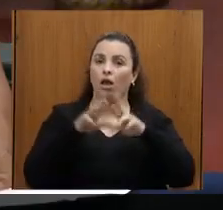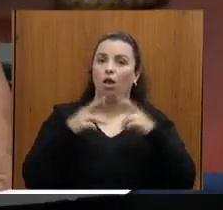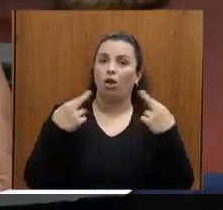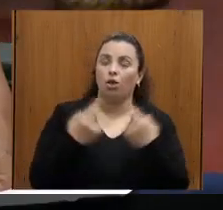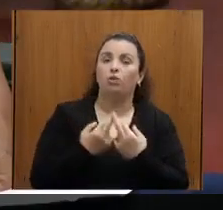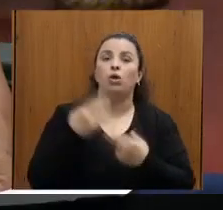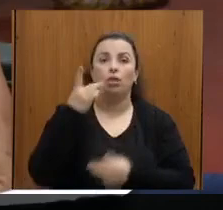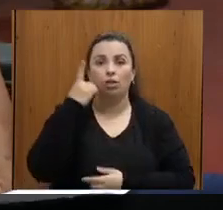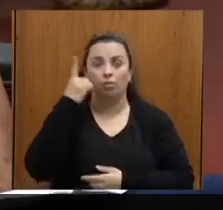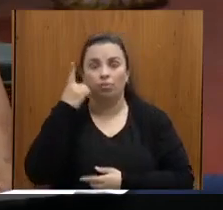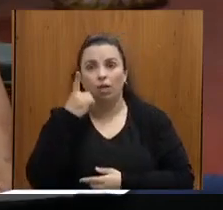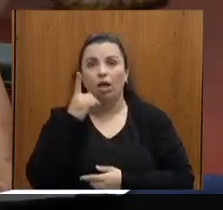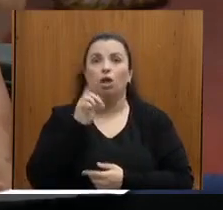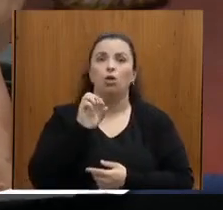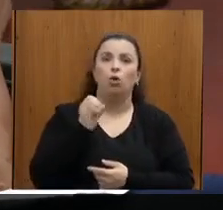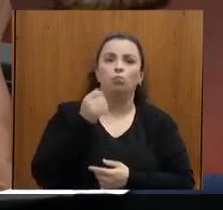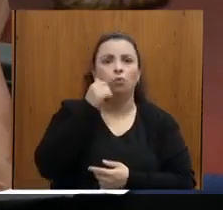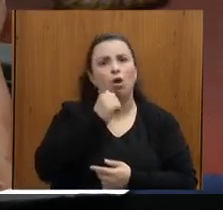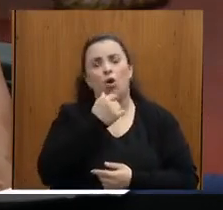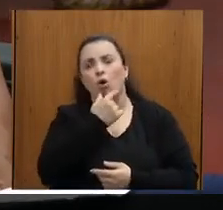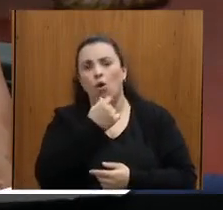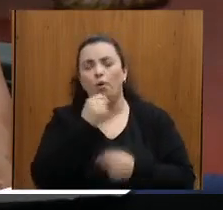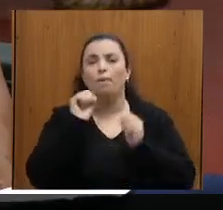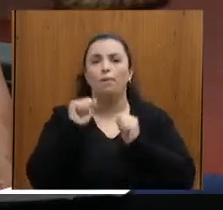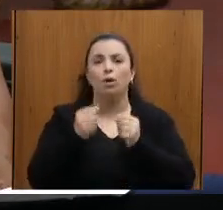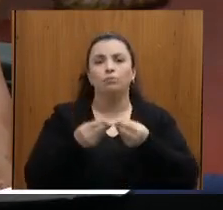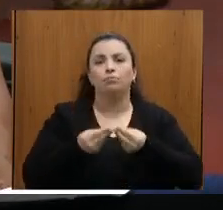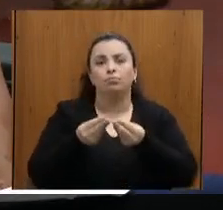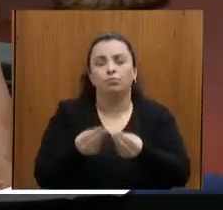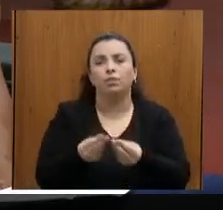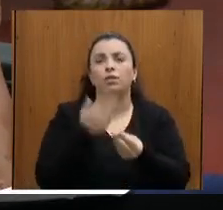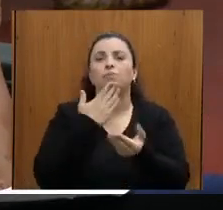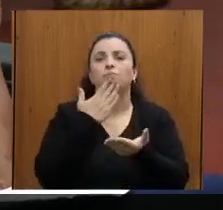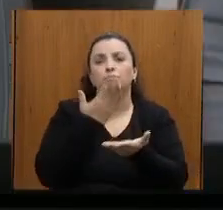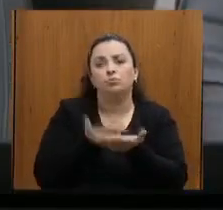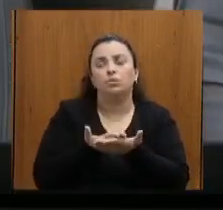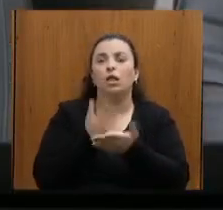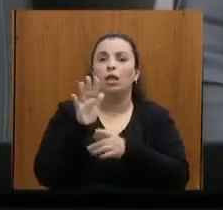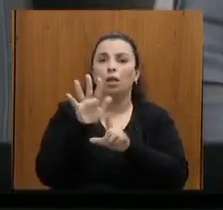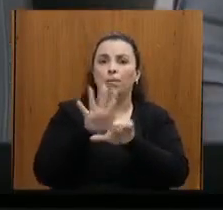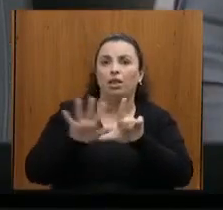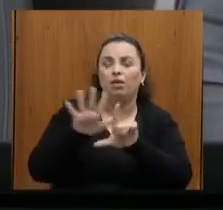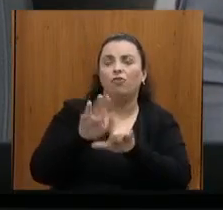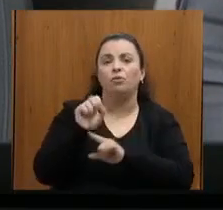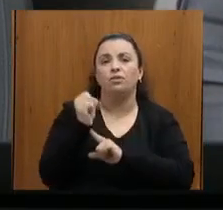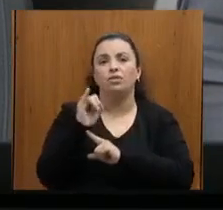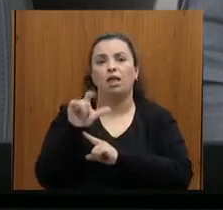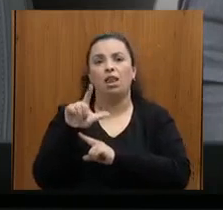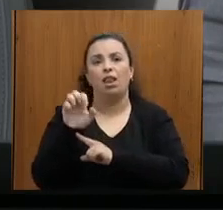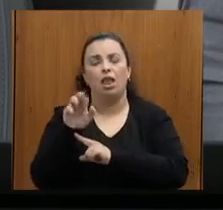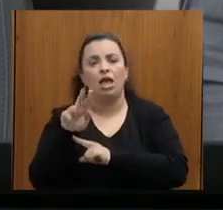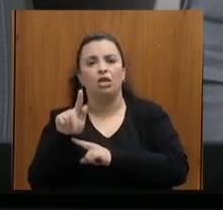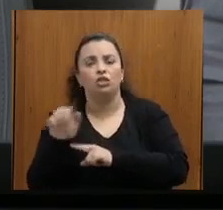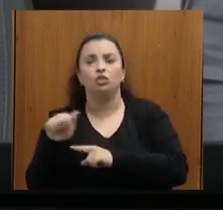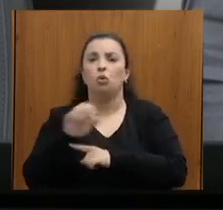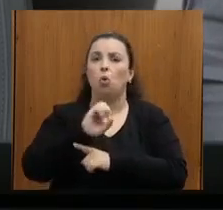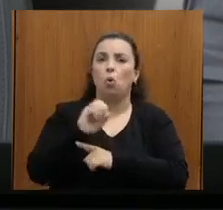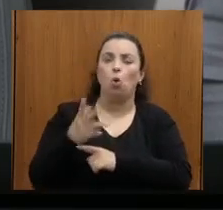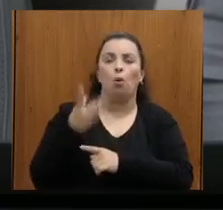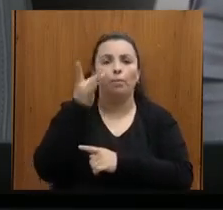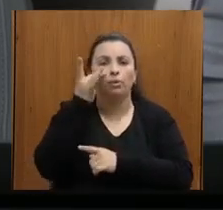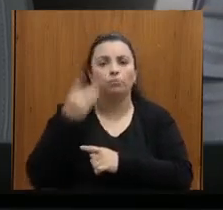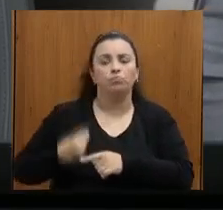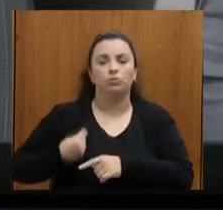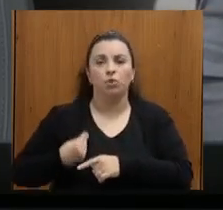deputados poderão apresentar na comissão de redação através da plataforma Silésio Pessoalmente requerimentos contendo recomendações referentes ao tema